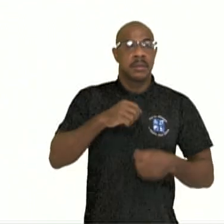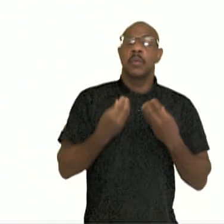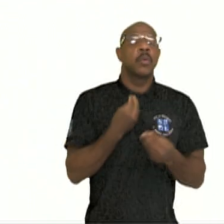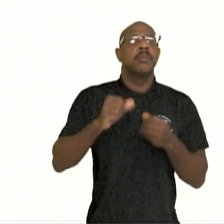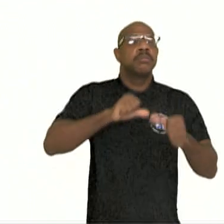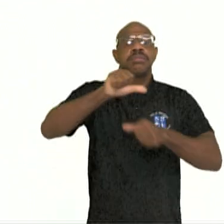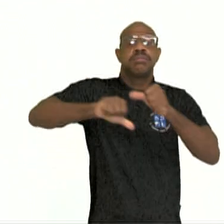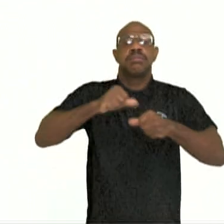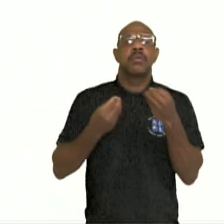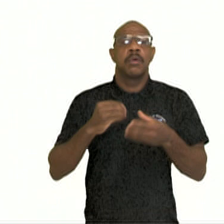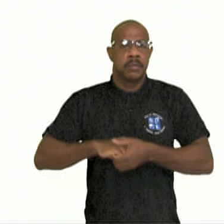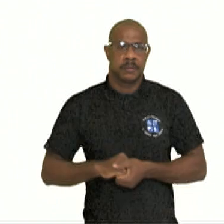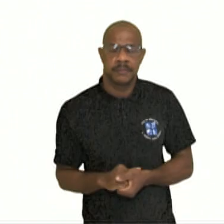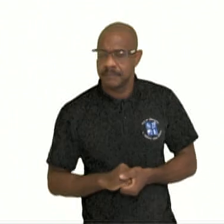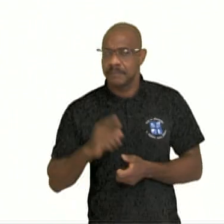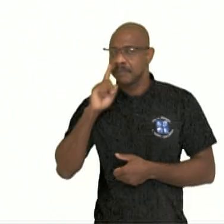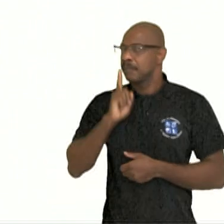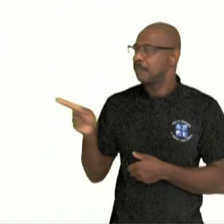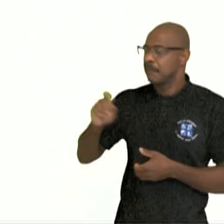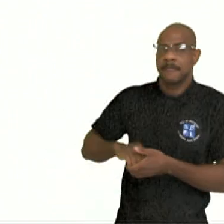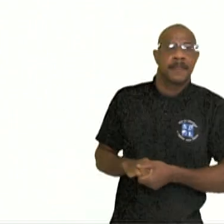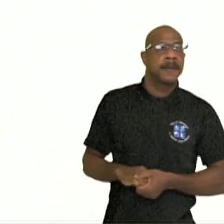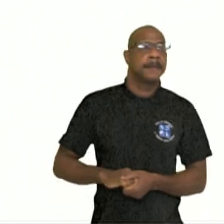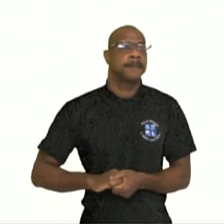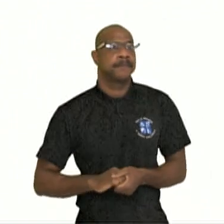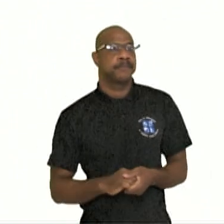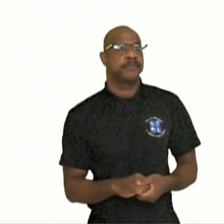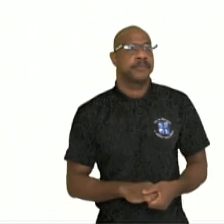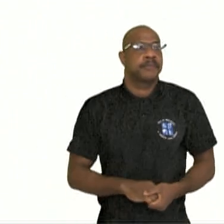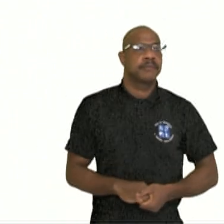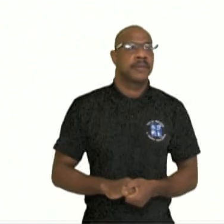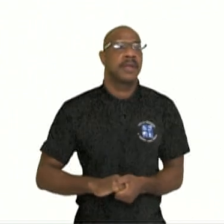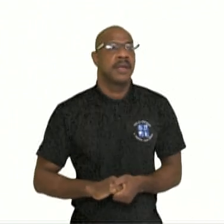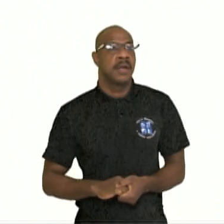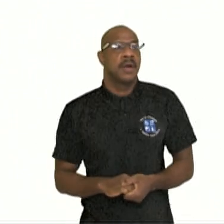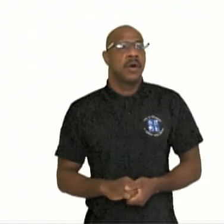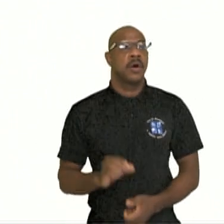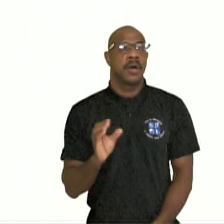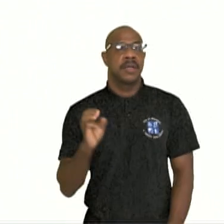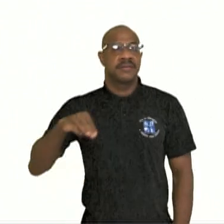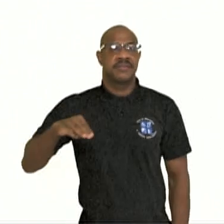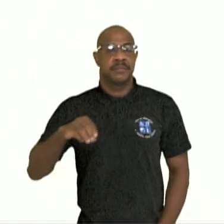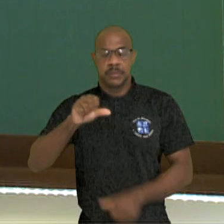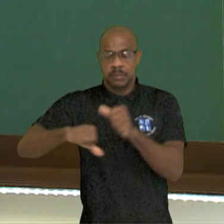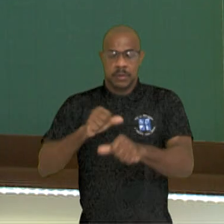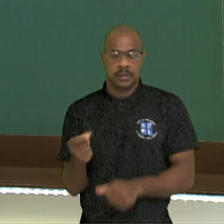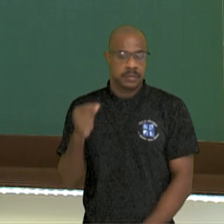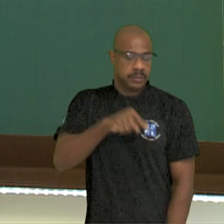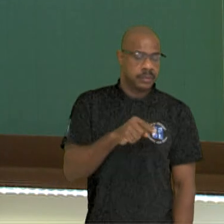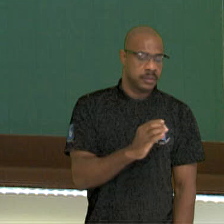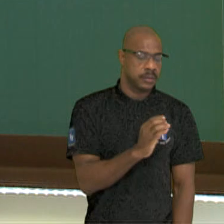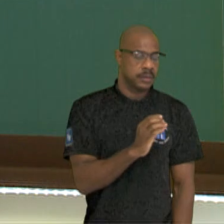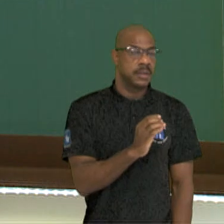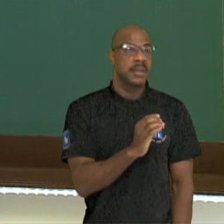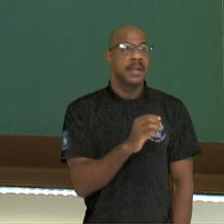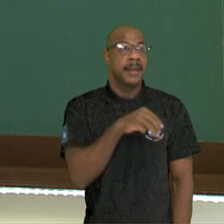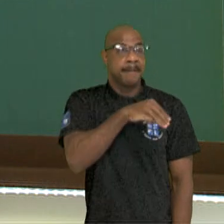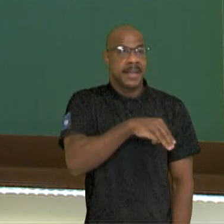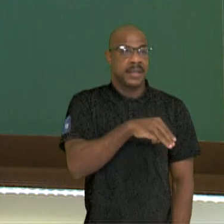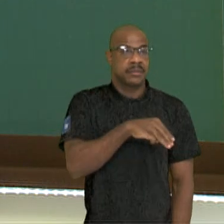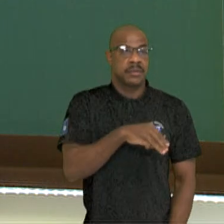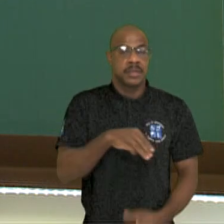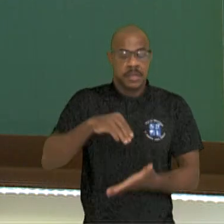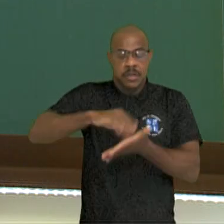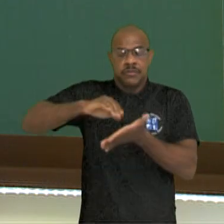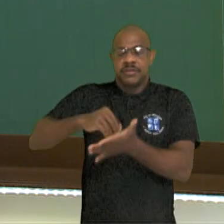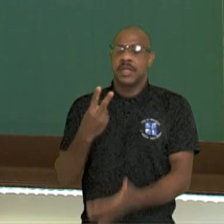em metros, o que eu tenho que fazer? Quando está em centímetros e vai para metros, eu elimino 2 zeros.